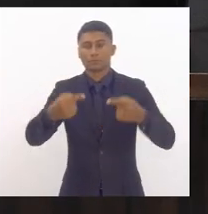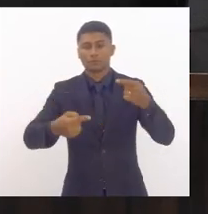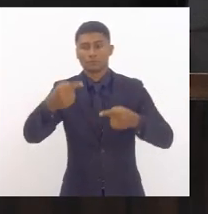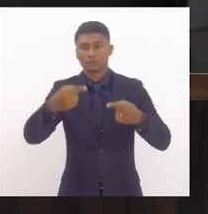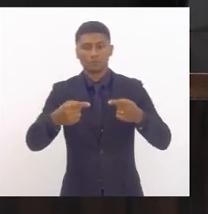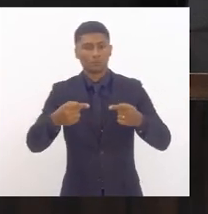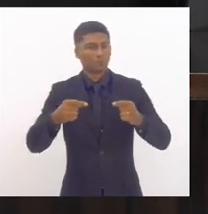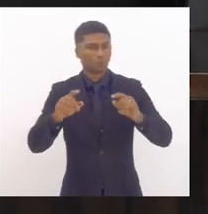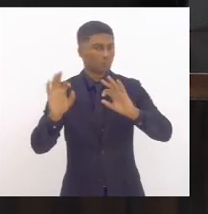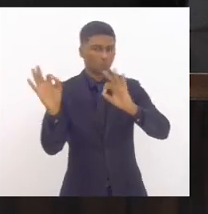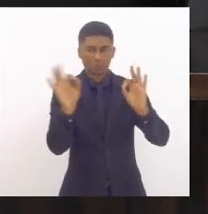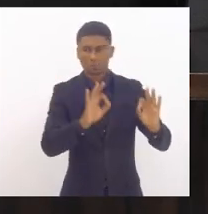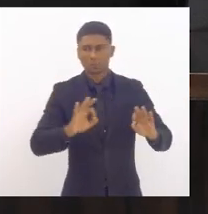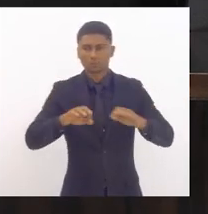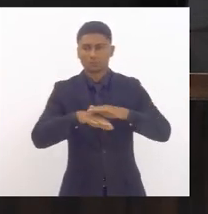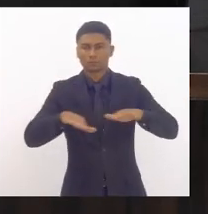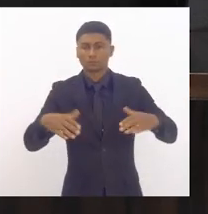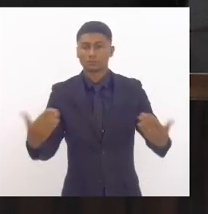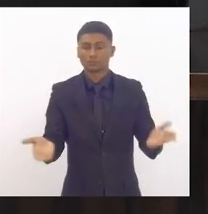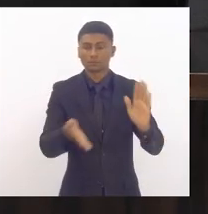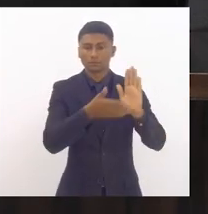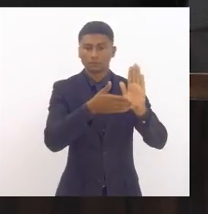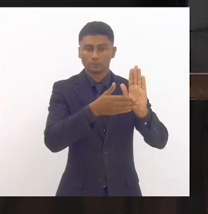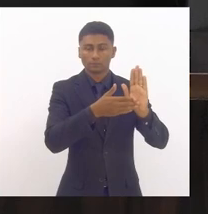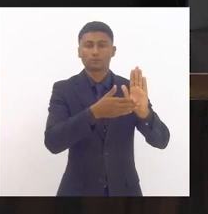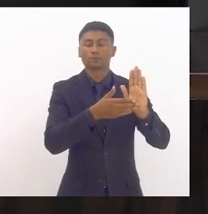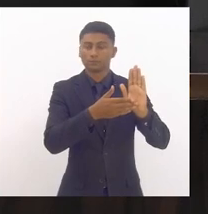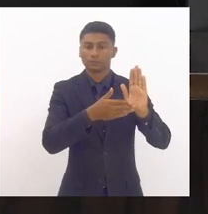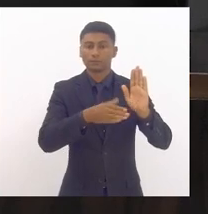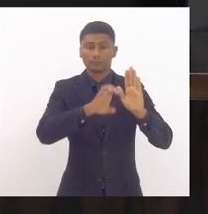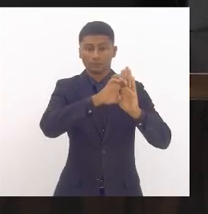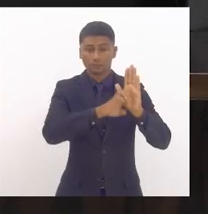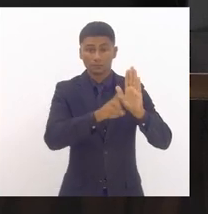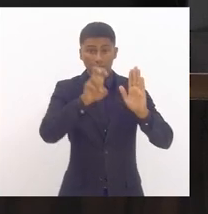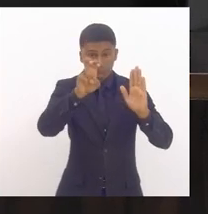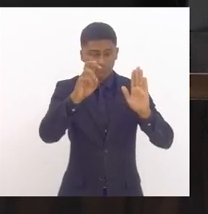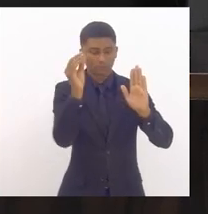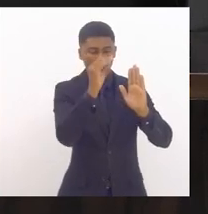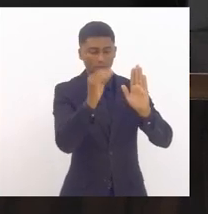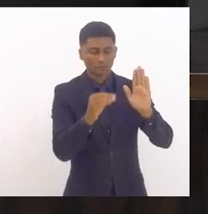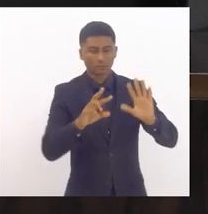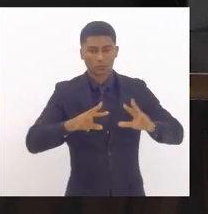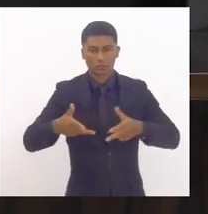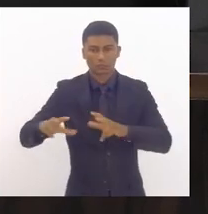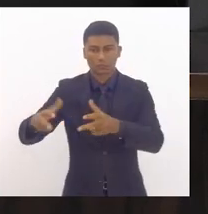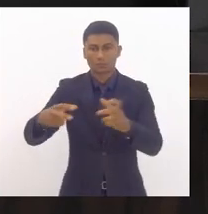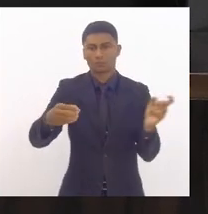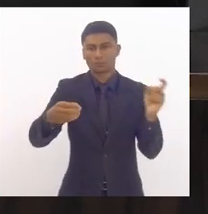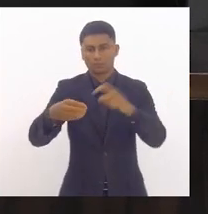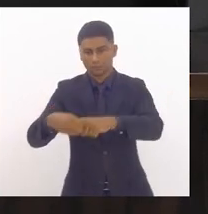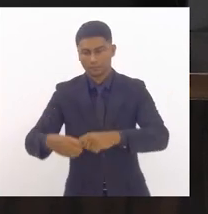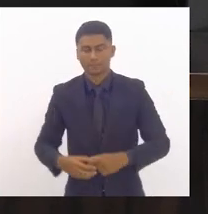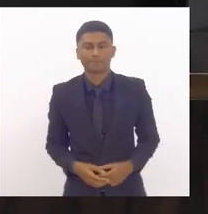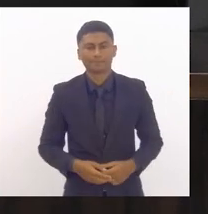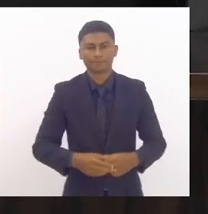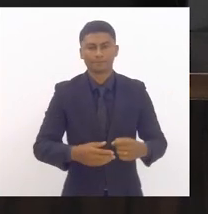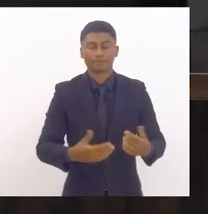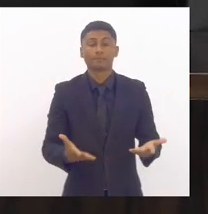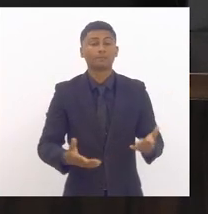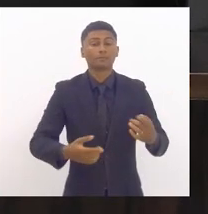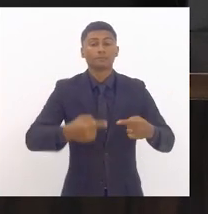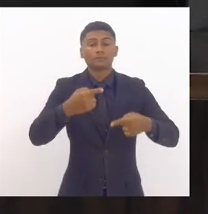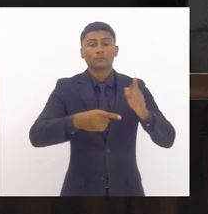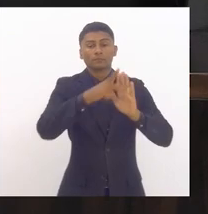quem queira discutir, encerrada a discussão, a presente proposta recebeu 5 emendas e retorna às comissões. Em regime de urgência, em discussão única, projeto de